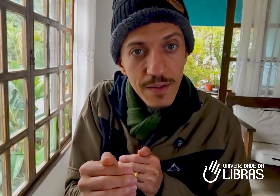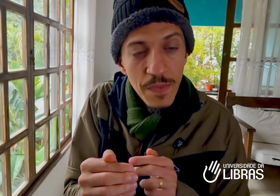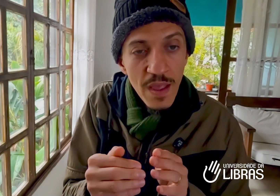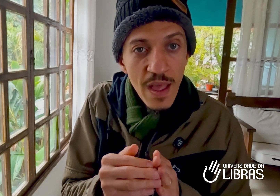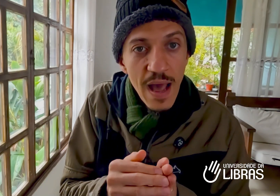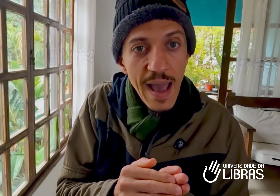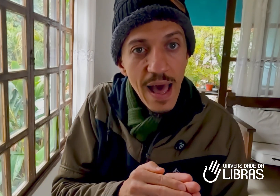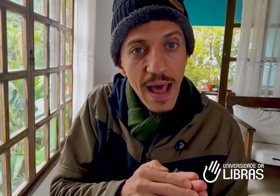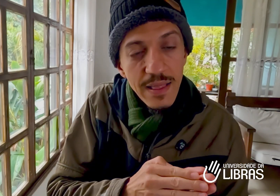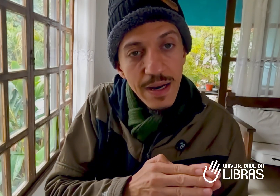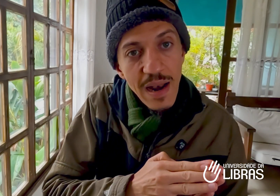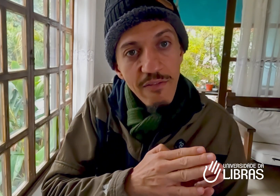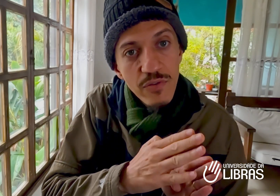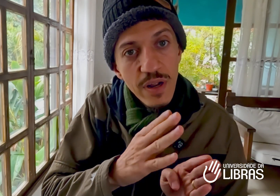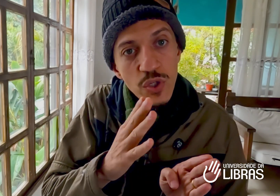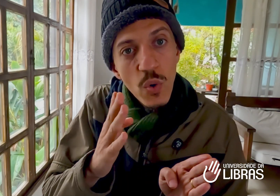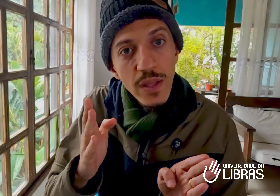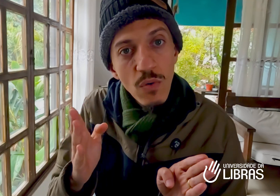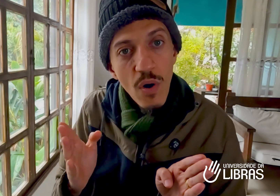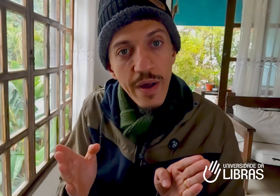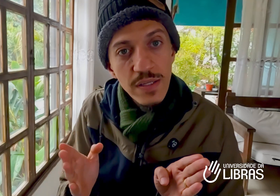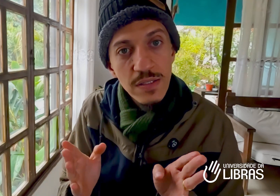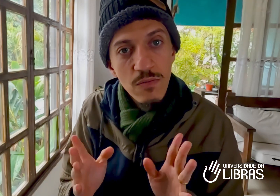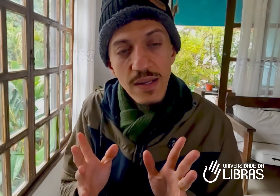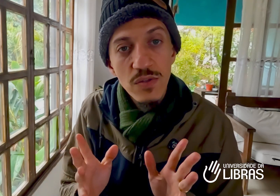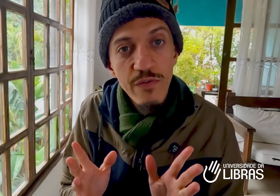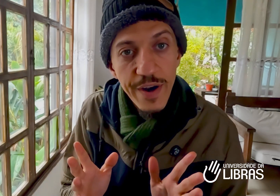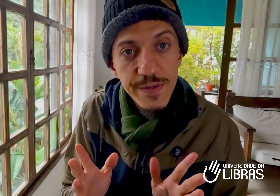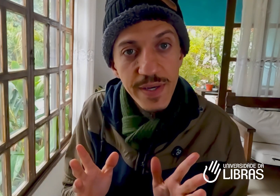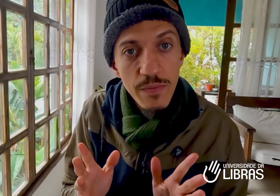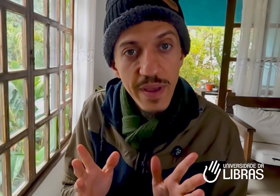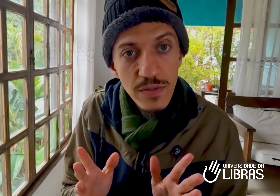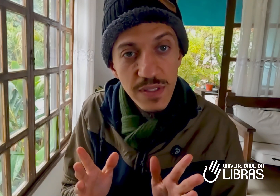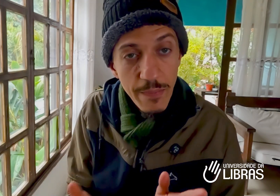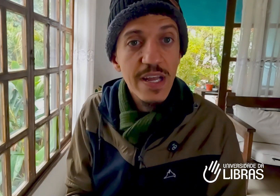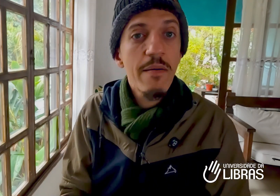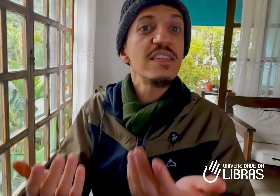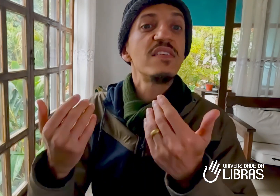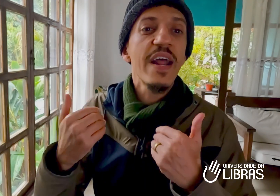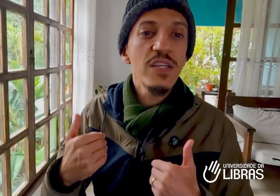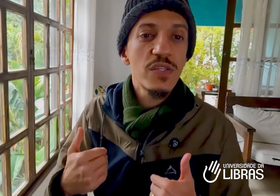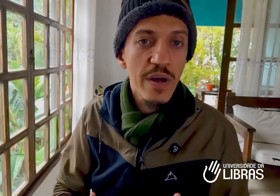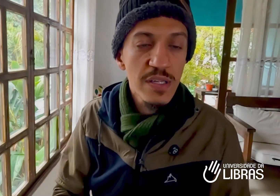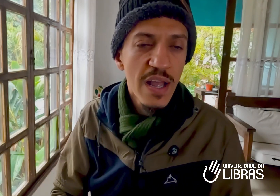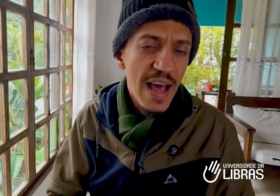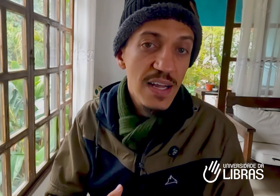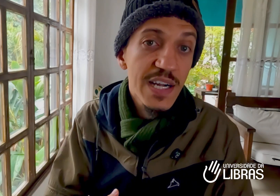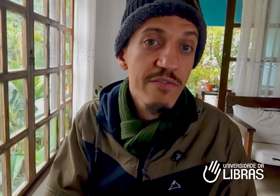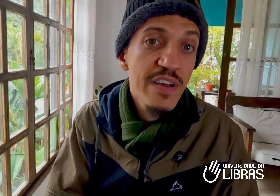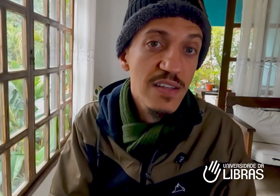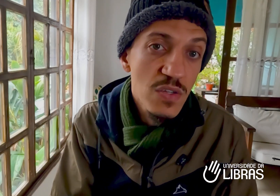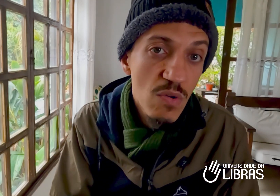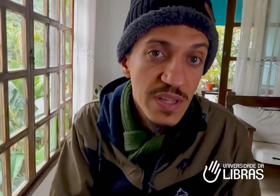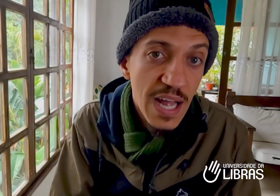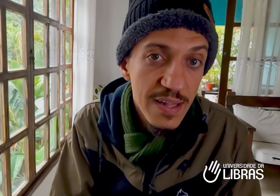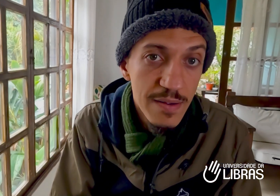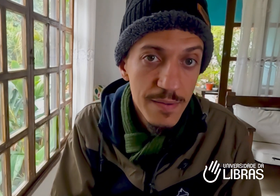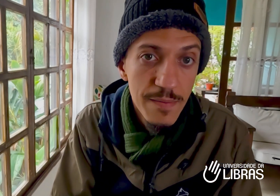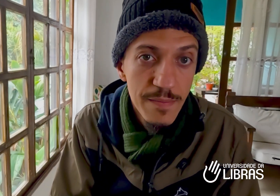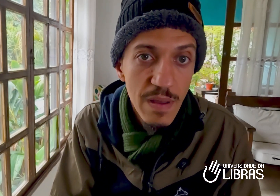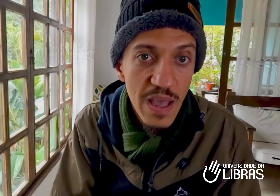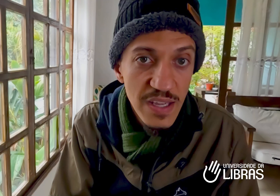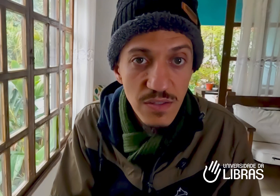dela. Aí lá ela trabalhava durante 8 horas, quase 9 horas mais ou menos, depois era mais 3 horas, ela chegava em casa